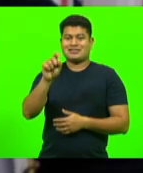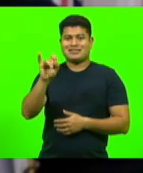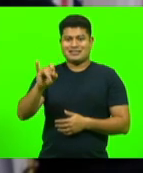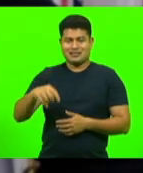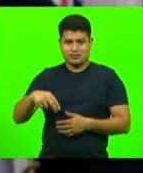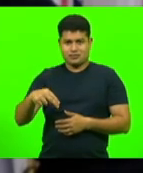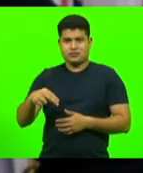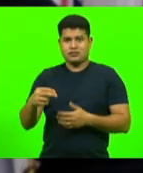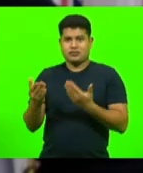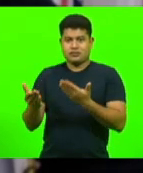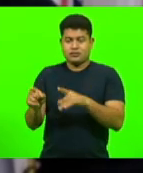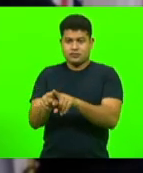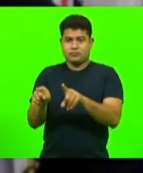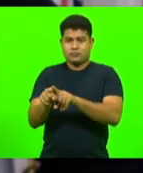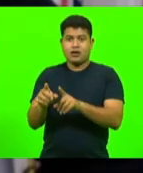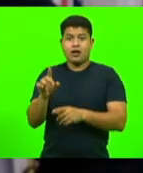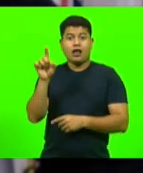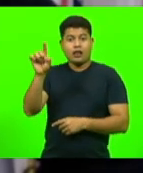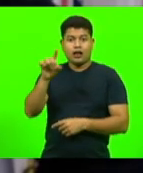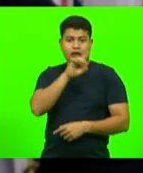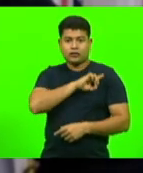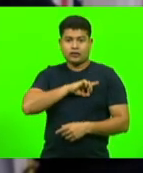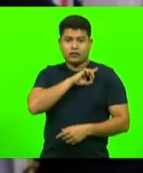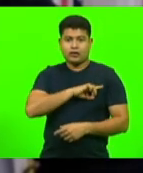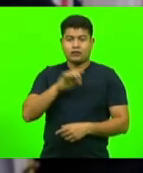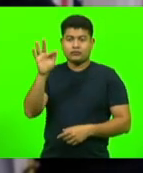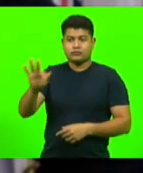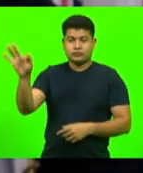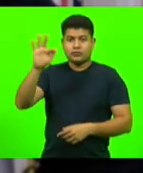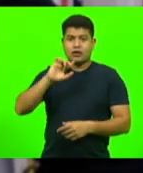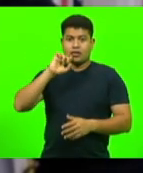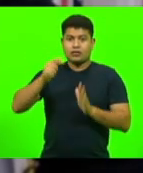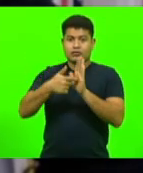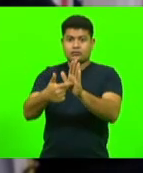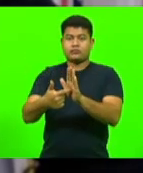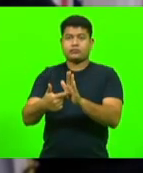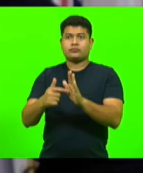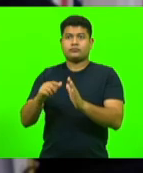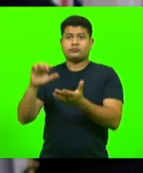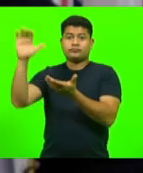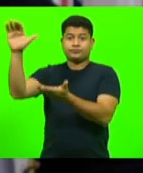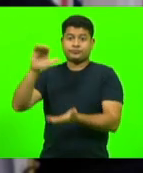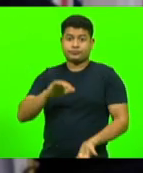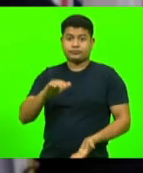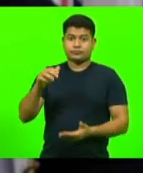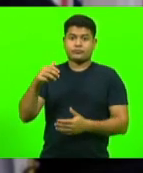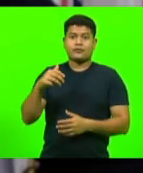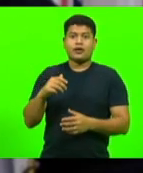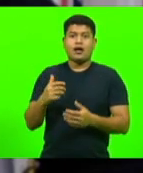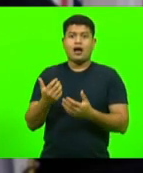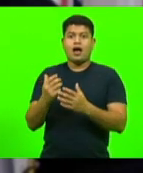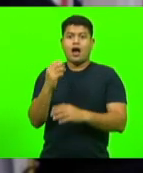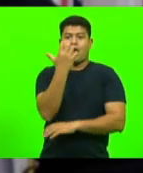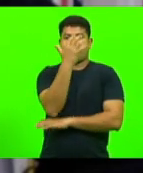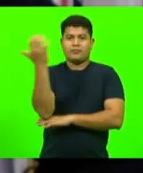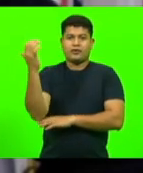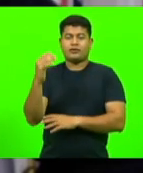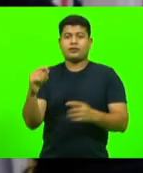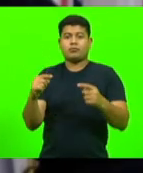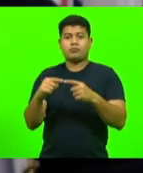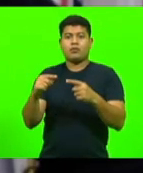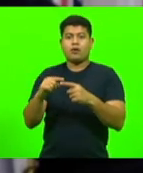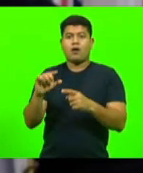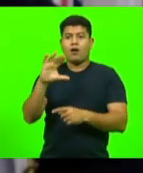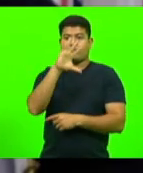delegado federal que denunciou a exportação das da madeira da Amazônia é um